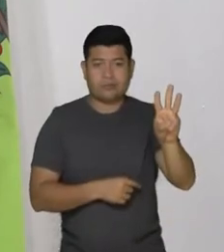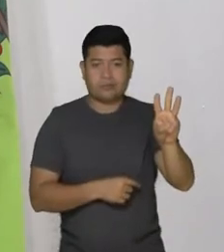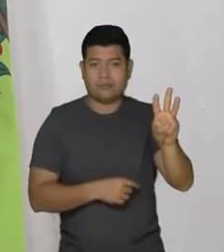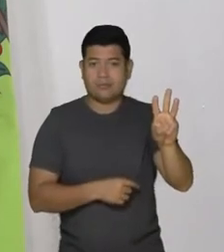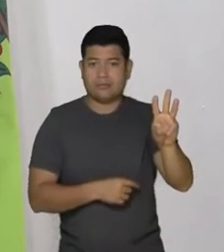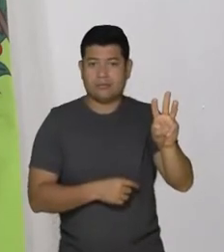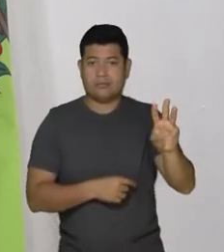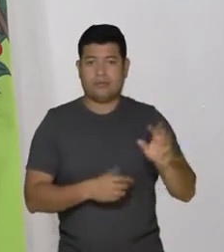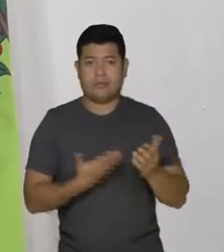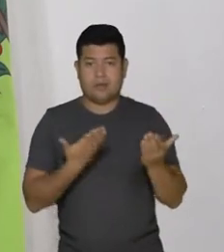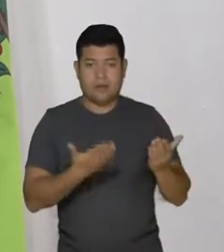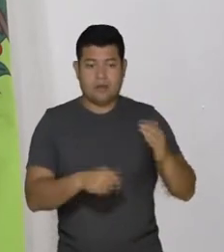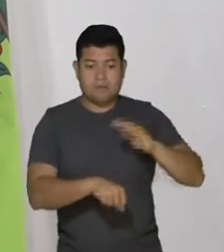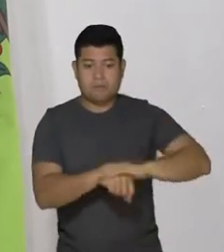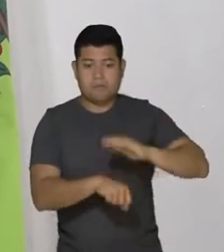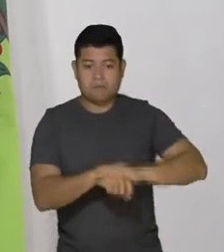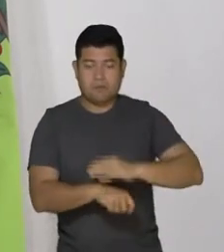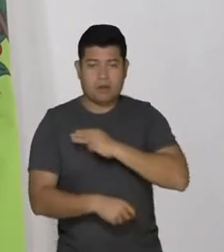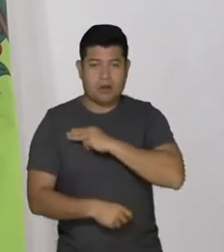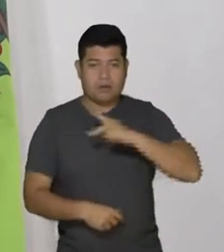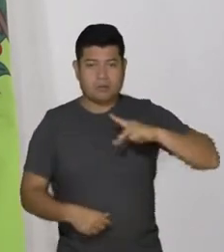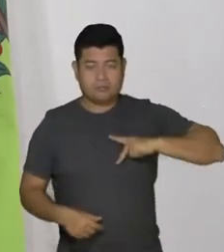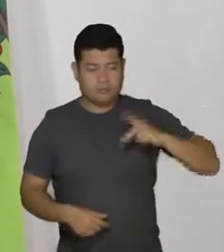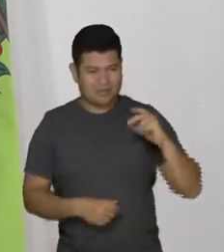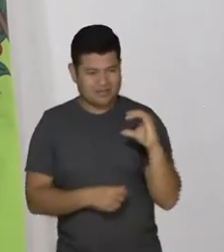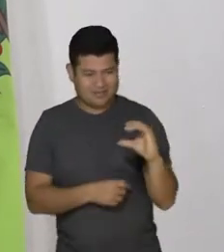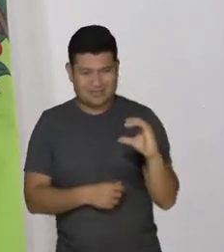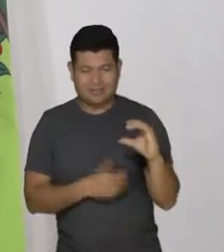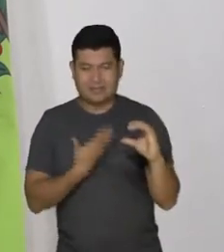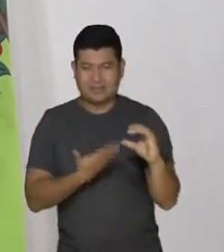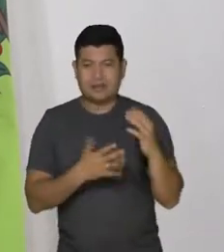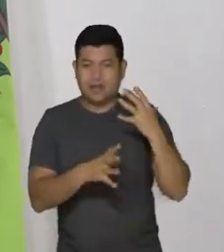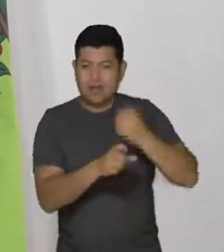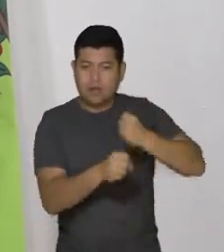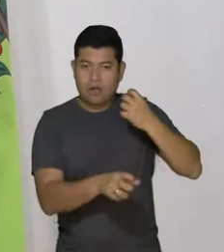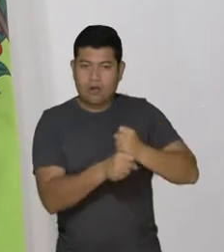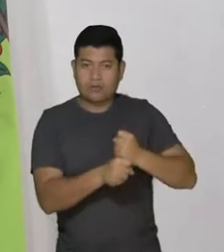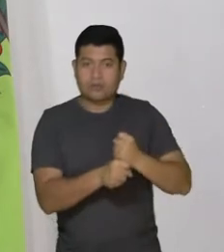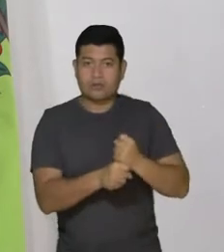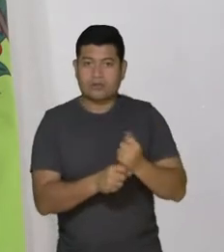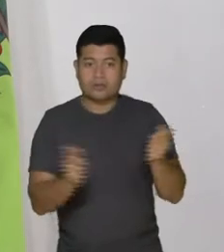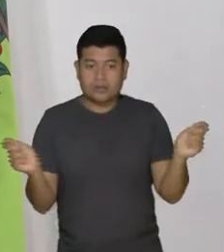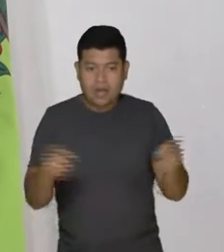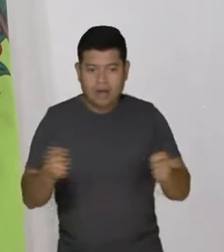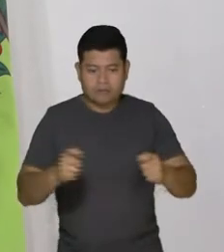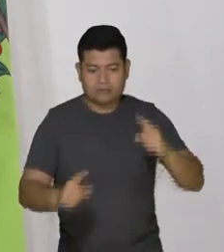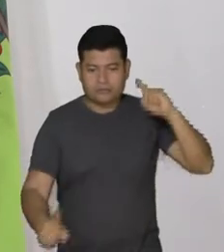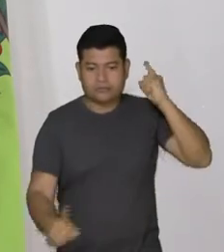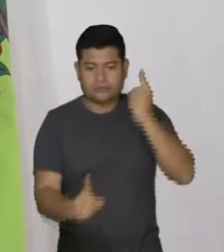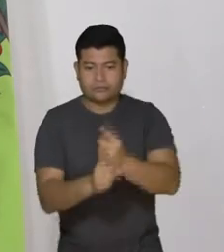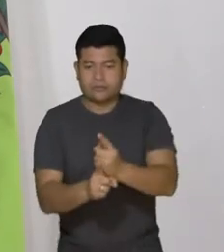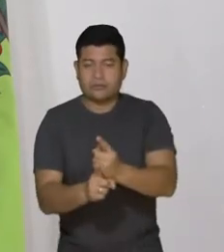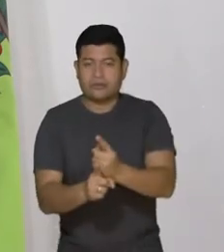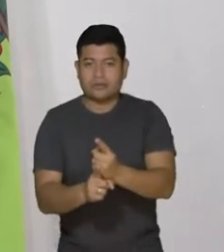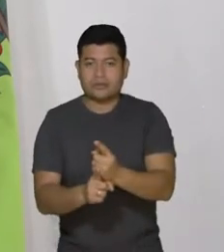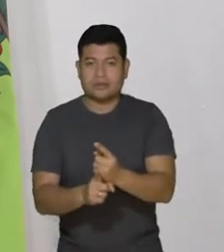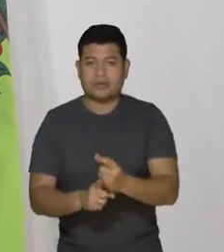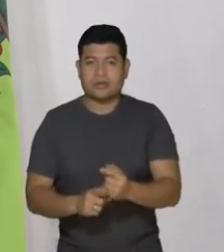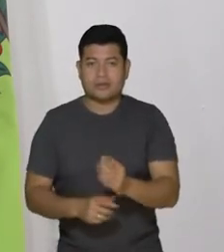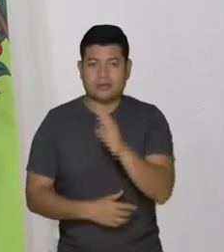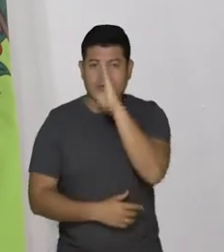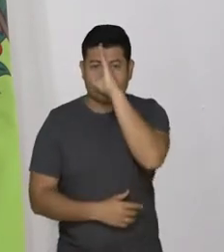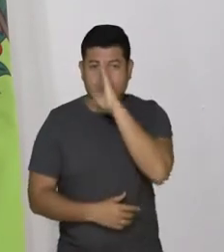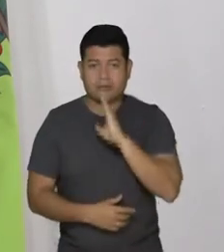o Ministério Público de contas poderia ser encontrado de graça de